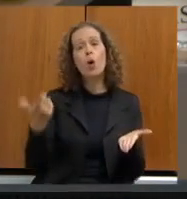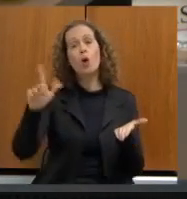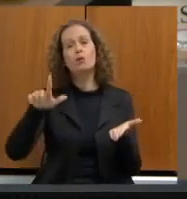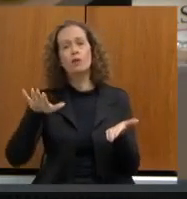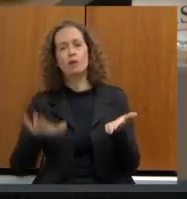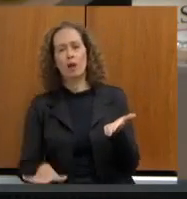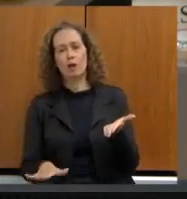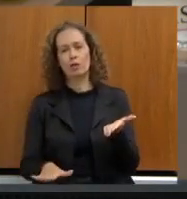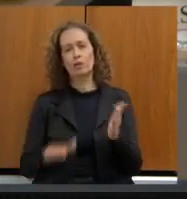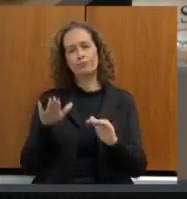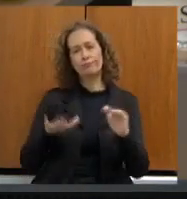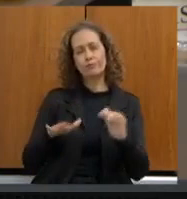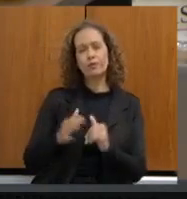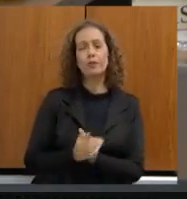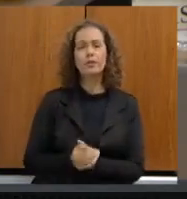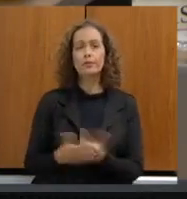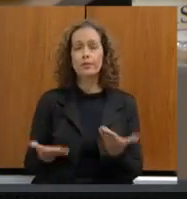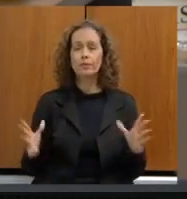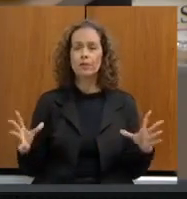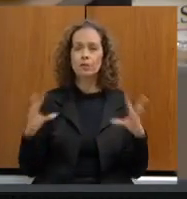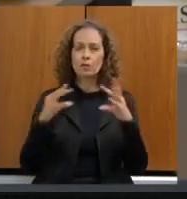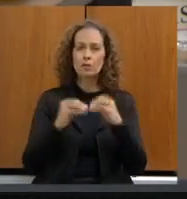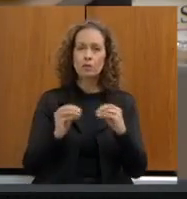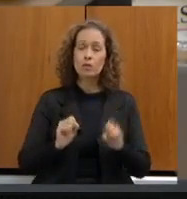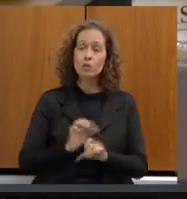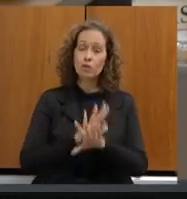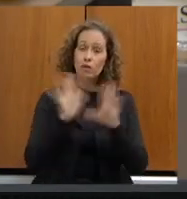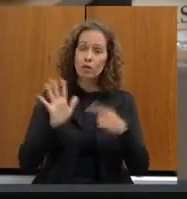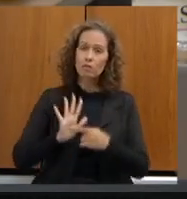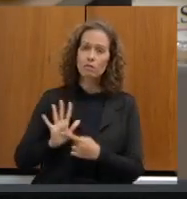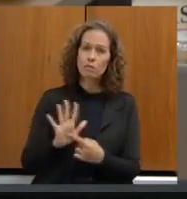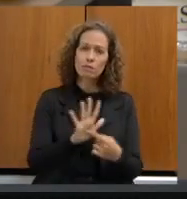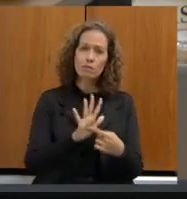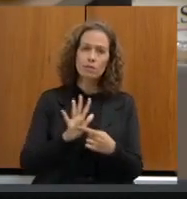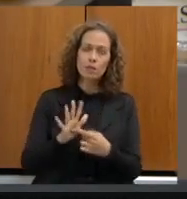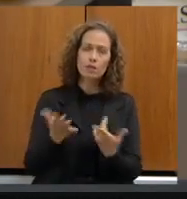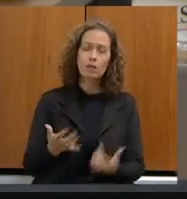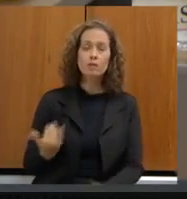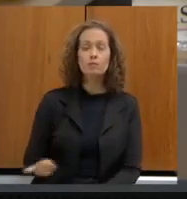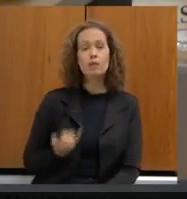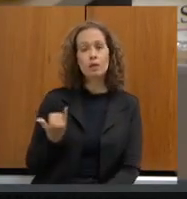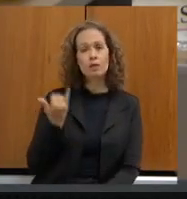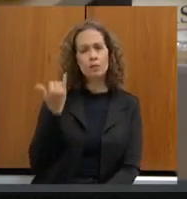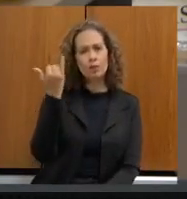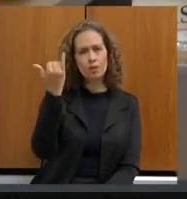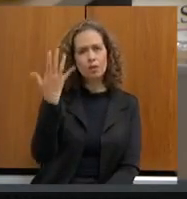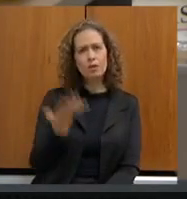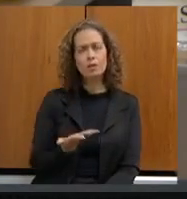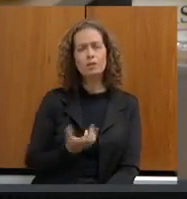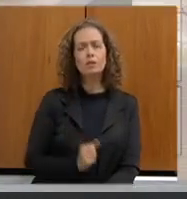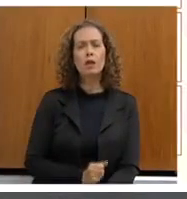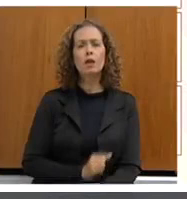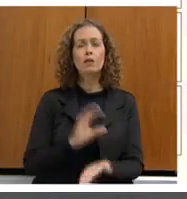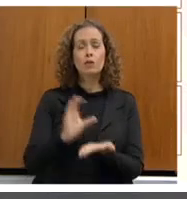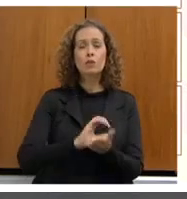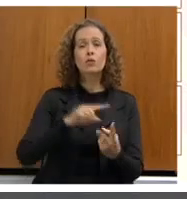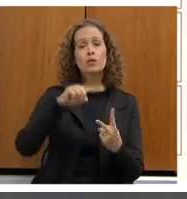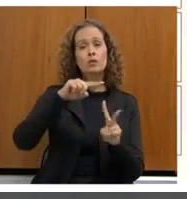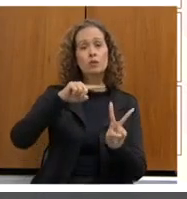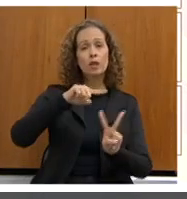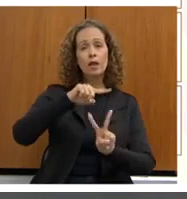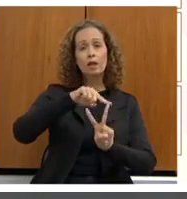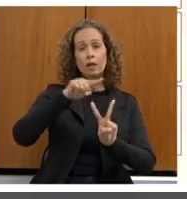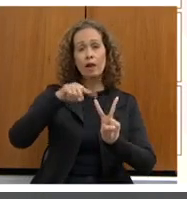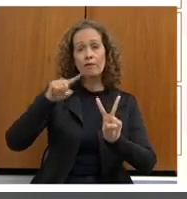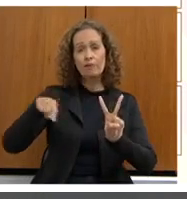mais e o Finn deixar claro aqui para nós a importante não é dos recursos da Vale para gente levar esse